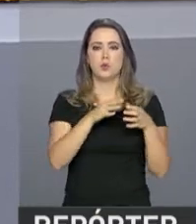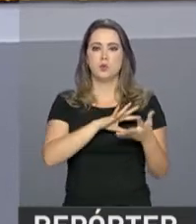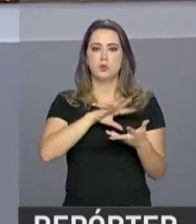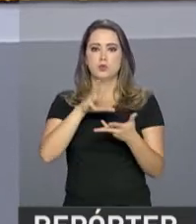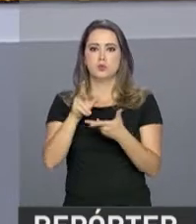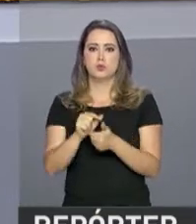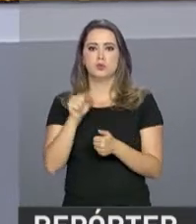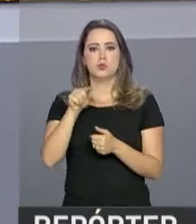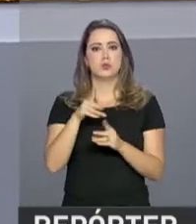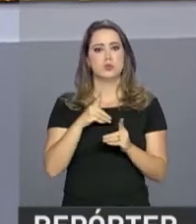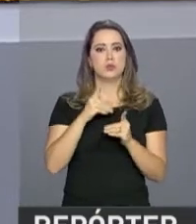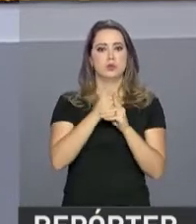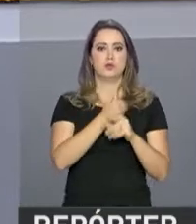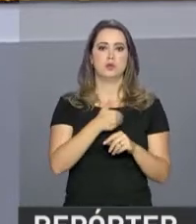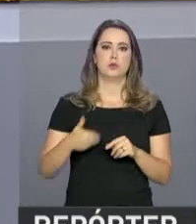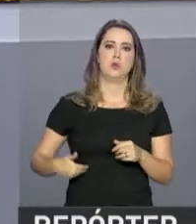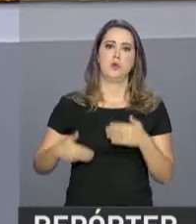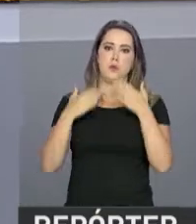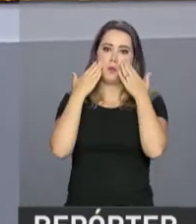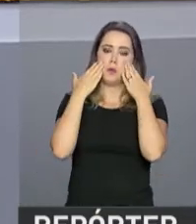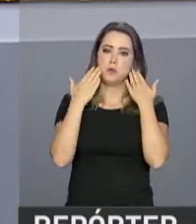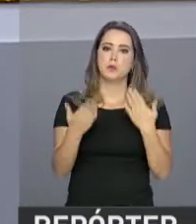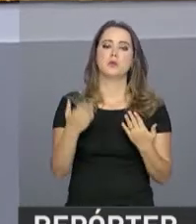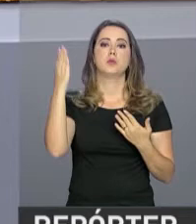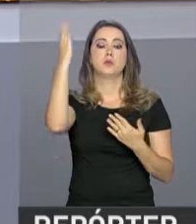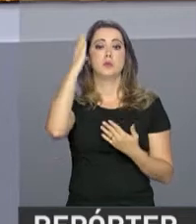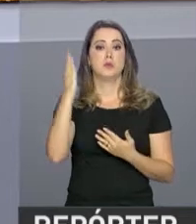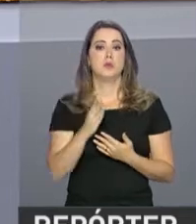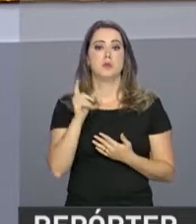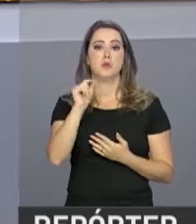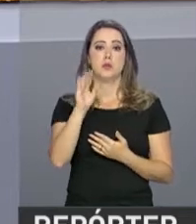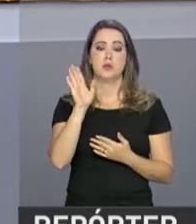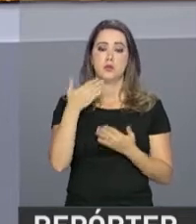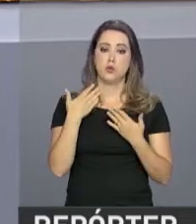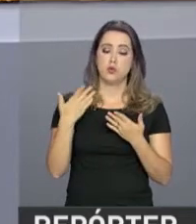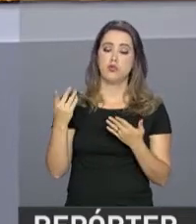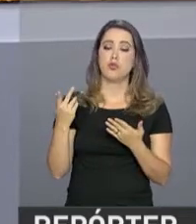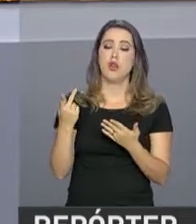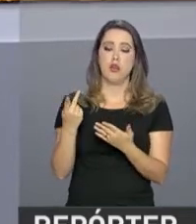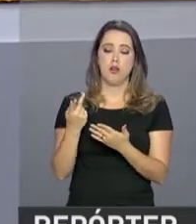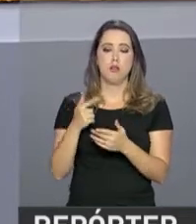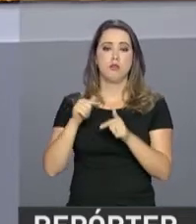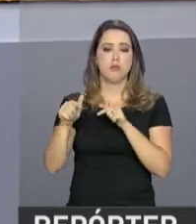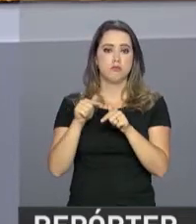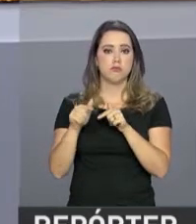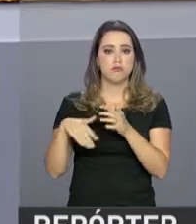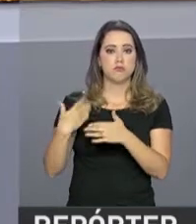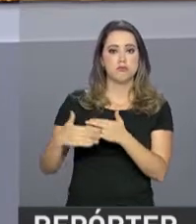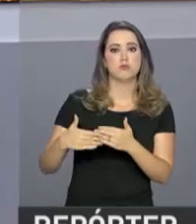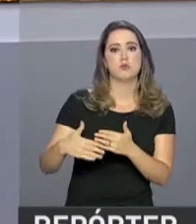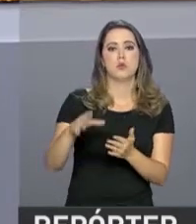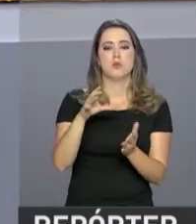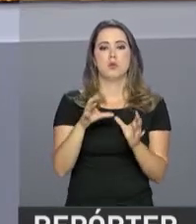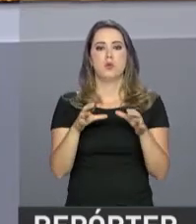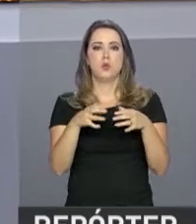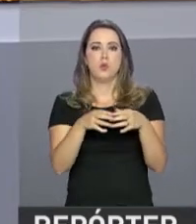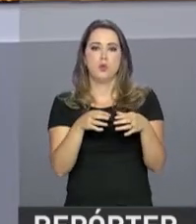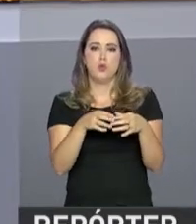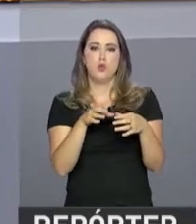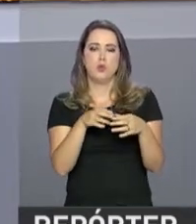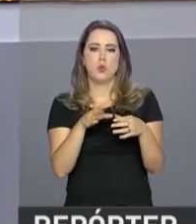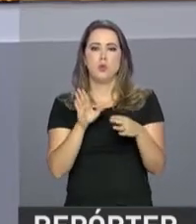internacionais. Neste encontro, o governo apresenta as ações brasileiras já colocadas em prática pelo Comitê Federal de